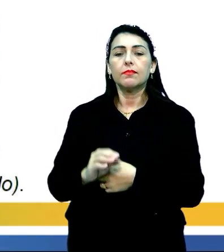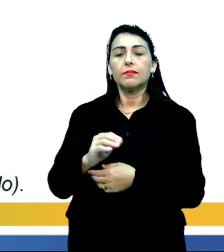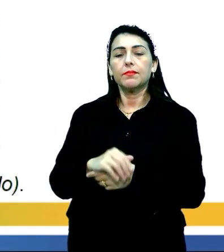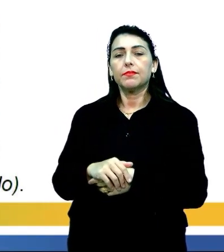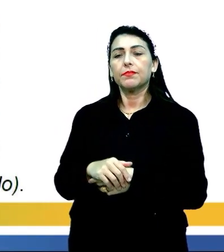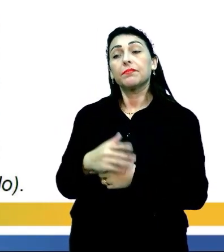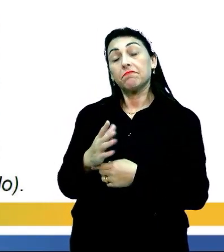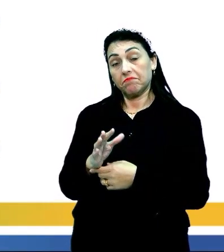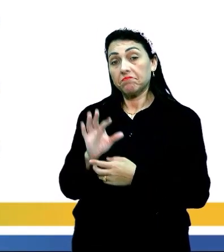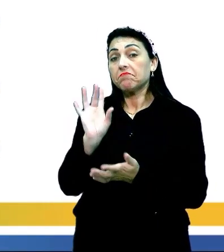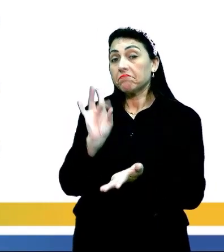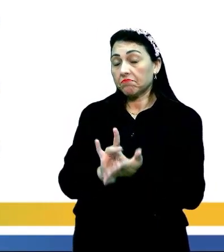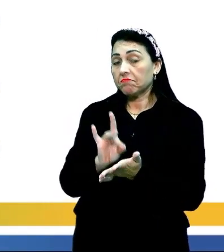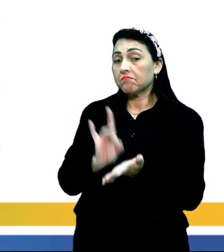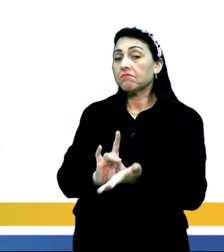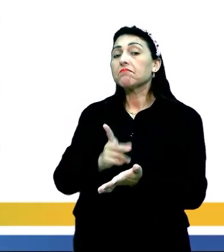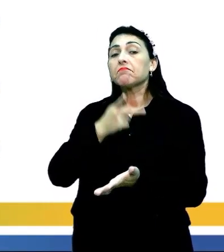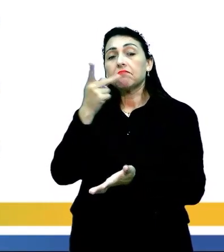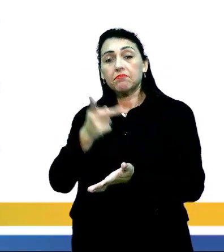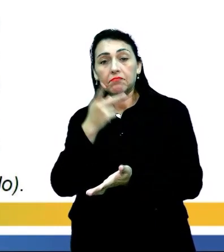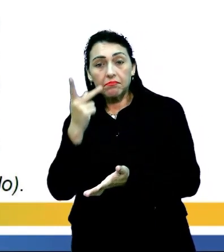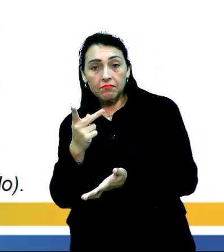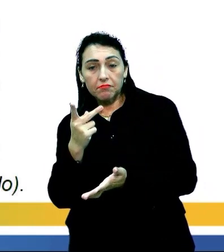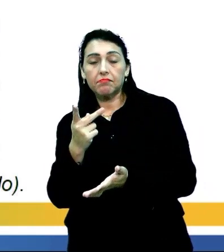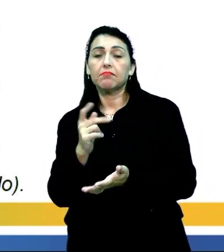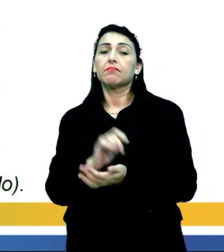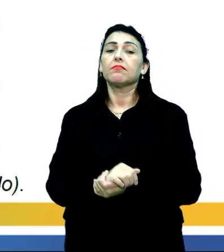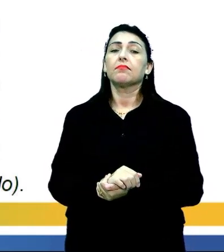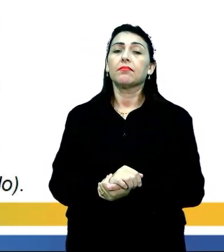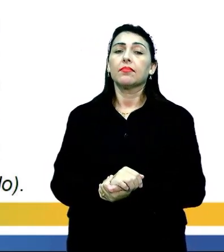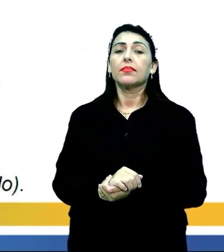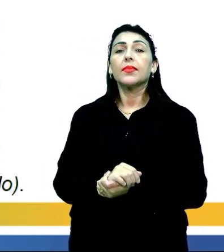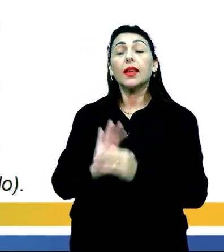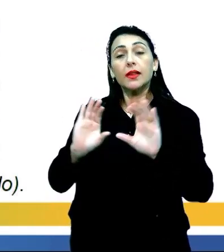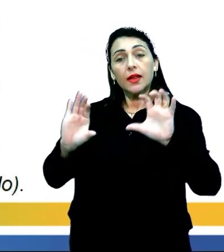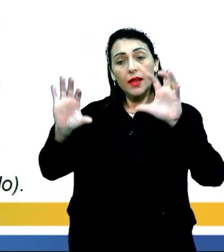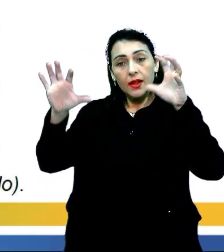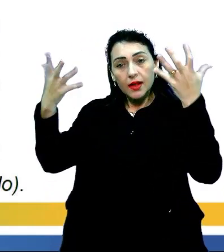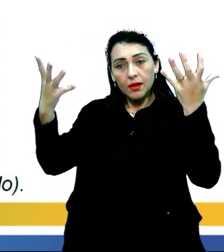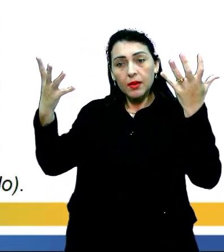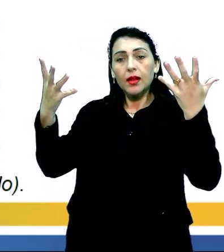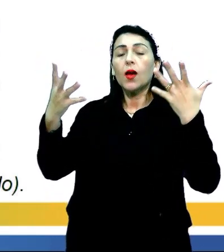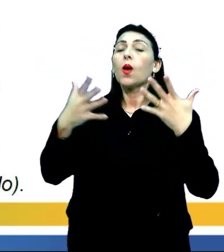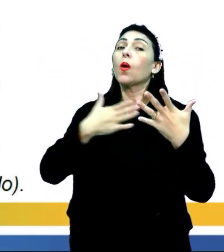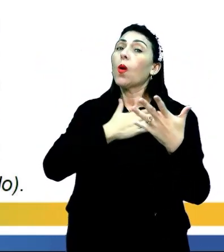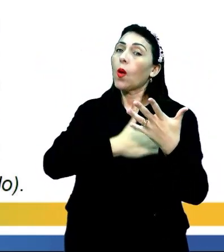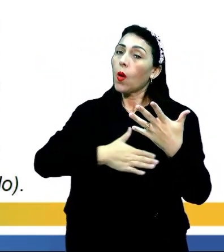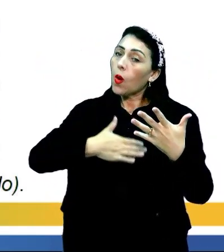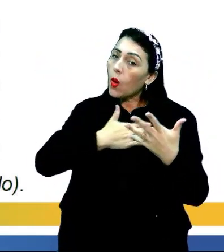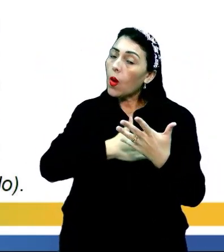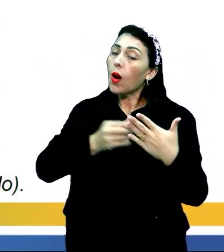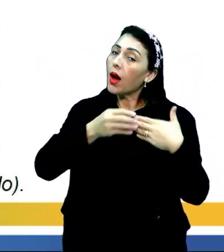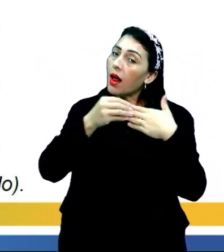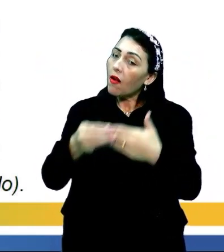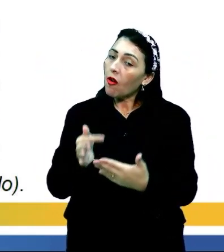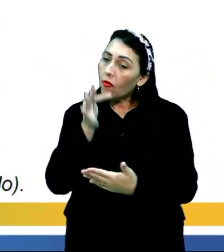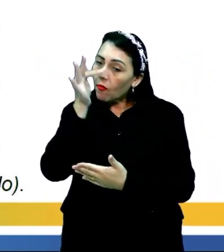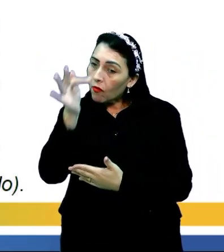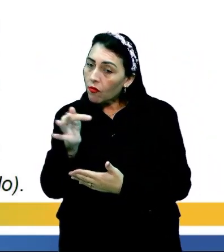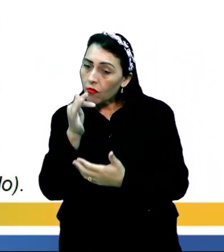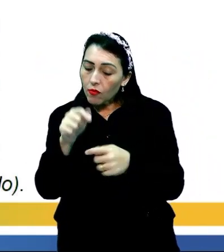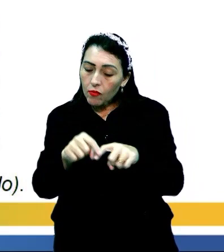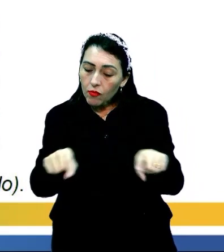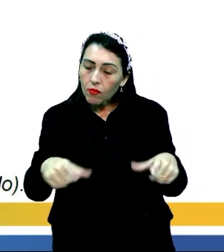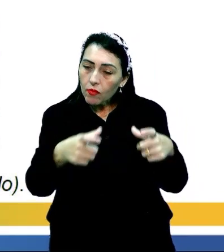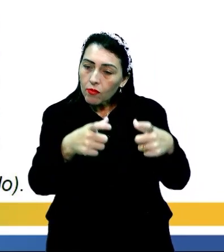realmente né falou essa aqui ó olha aí ó né a celebração ó muitos costumes as pessoas gostam de levar flores no cemitério